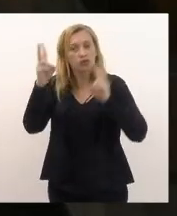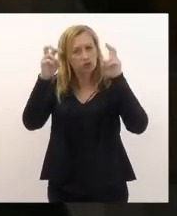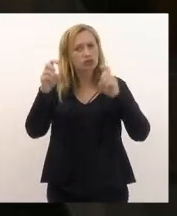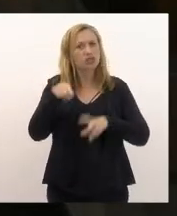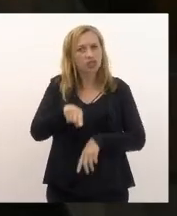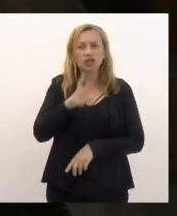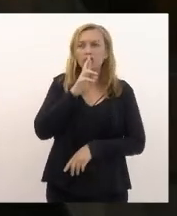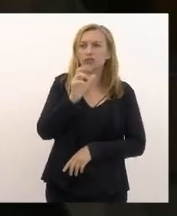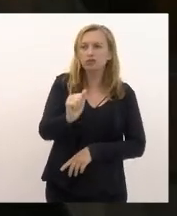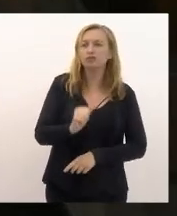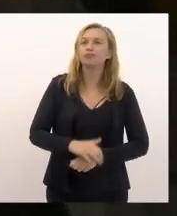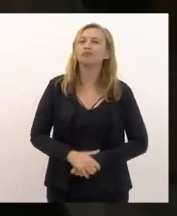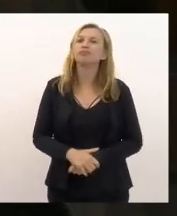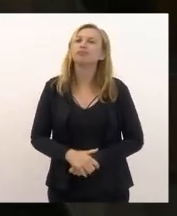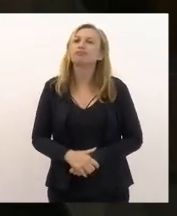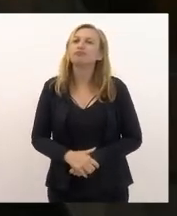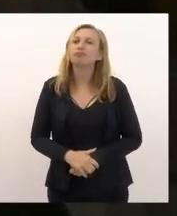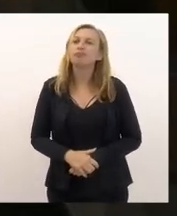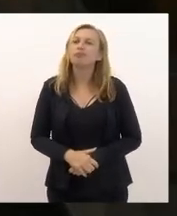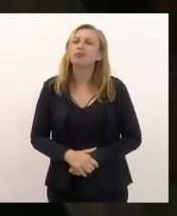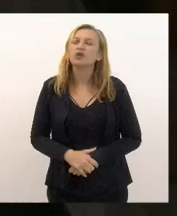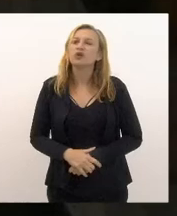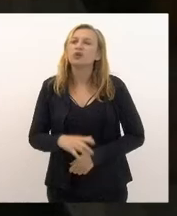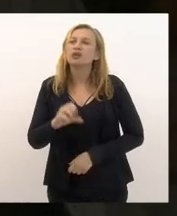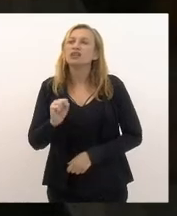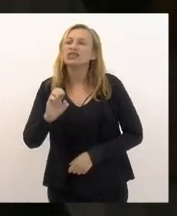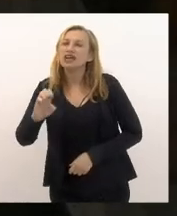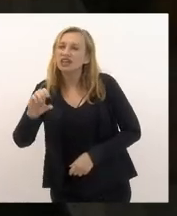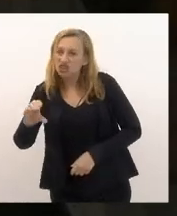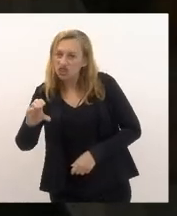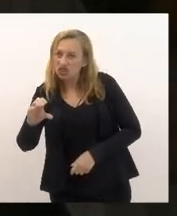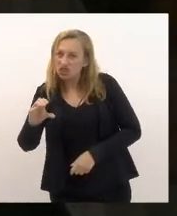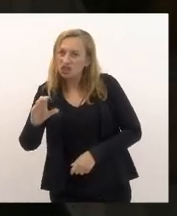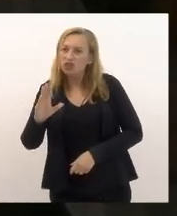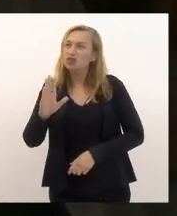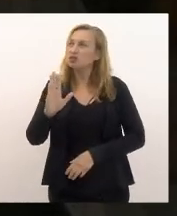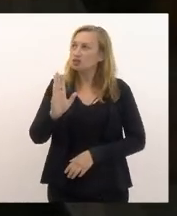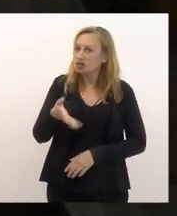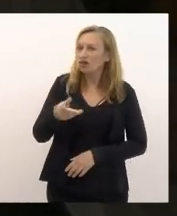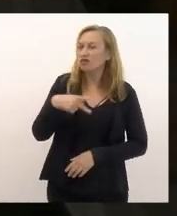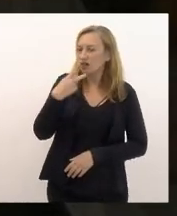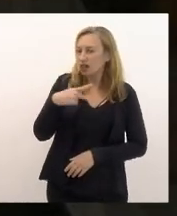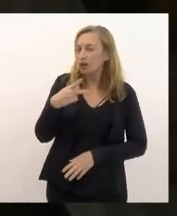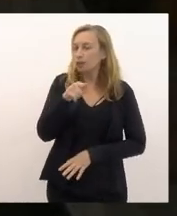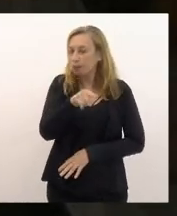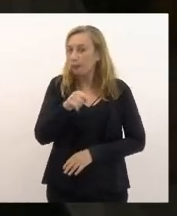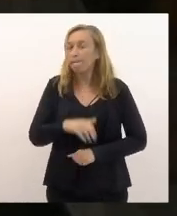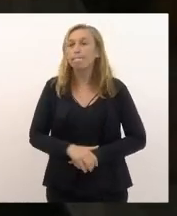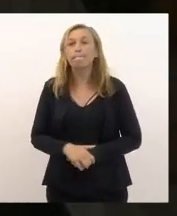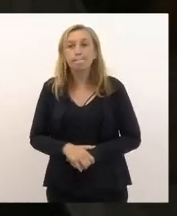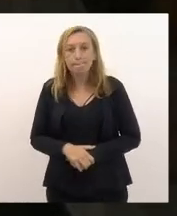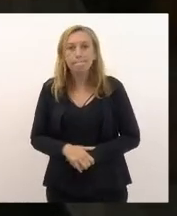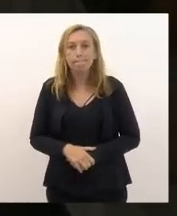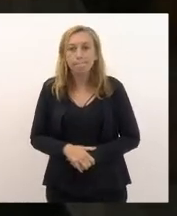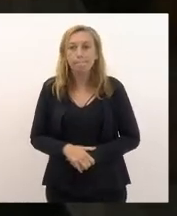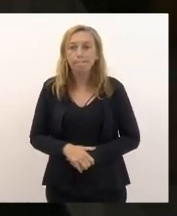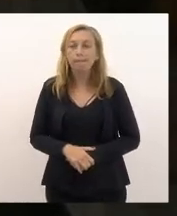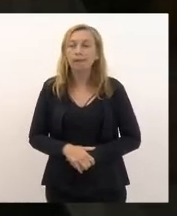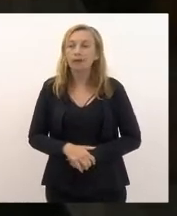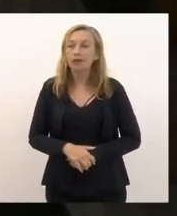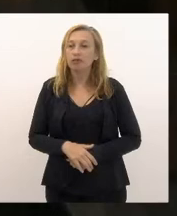Rodrigo. O SESC, eu até repudiei, fiz uma, né? Repudiei o